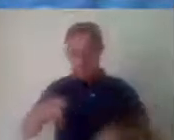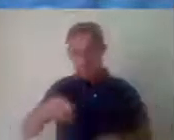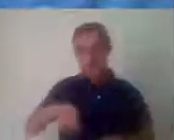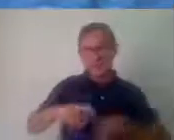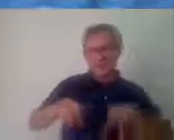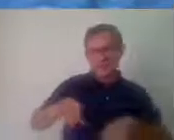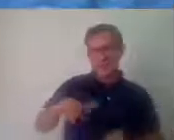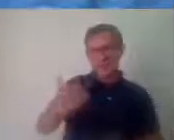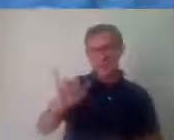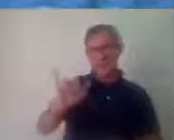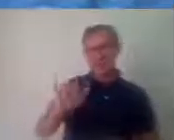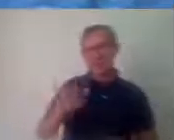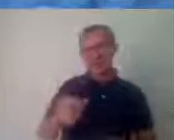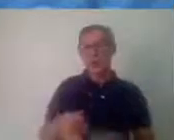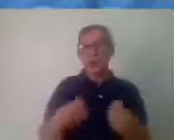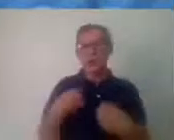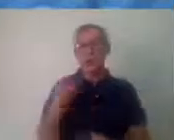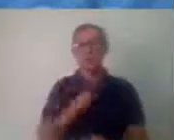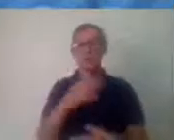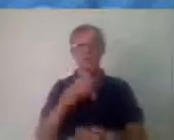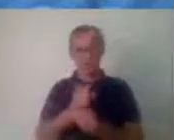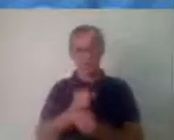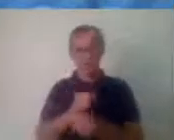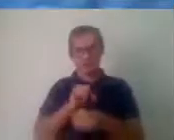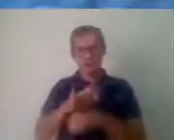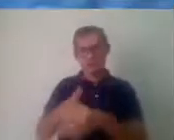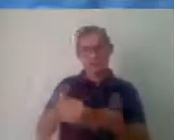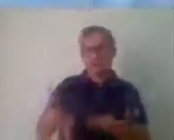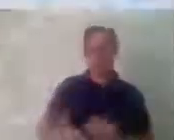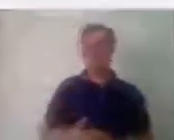qual que é a variação de y. Como que a gente vai fazer isso? Acompanhe no quadro.